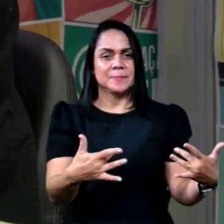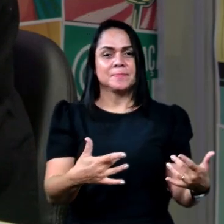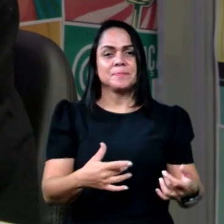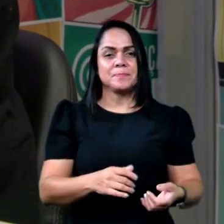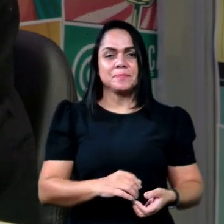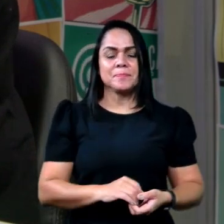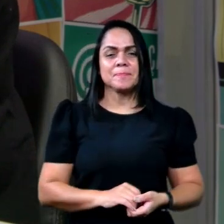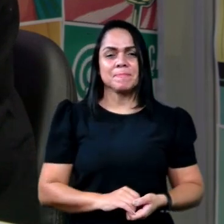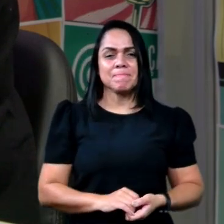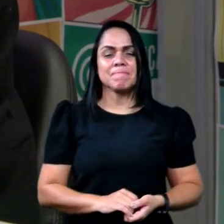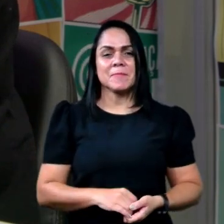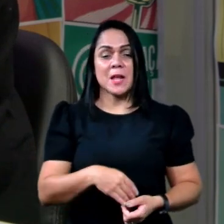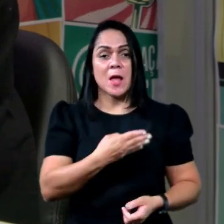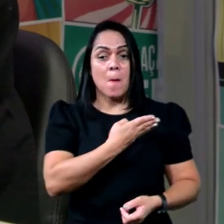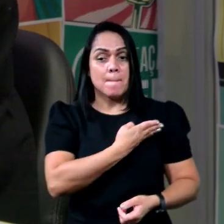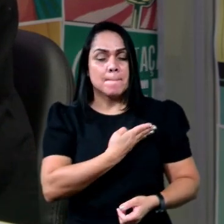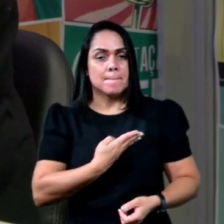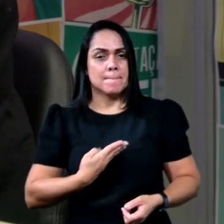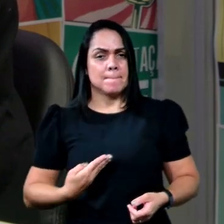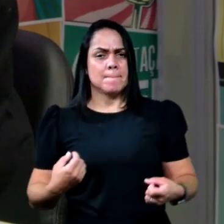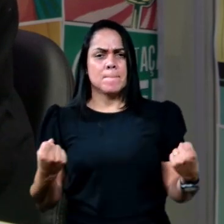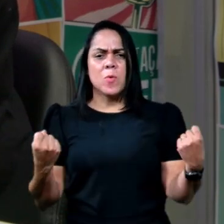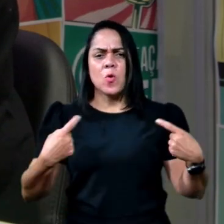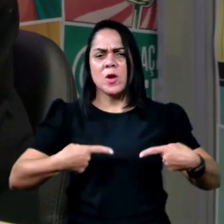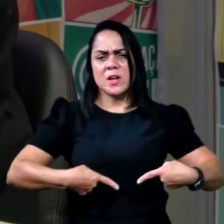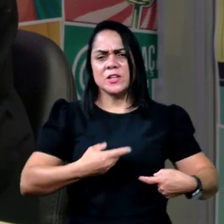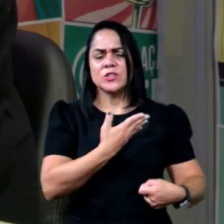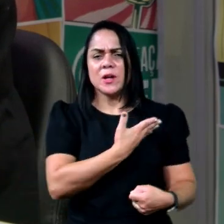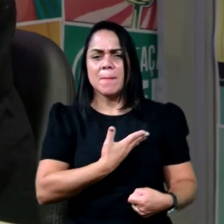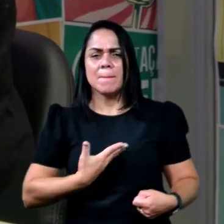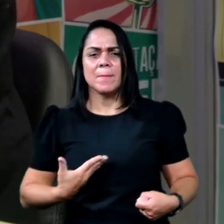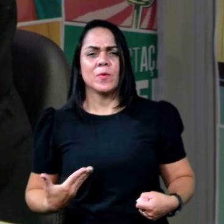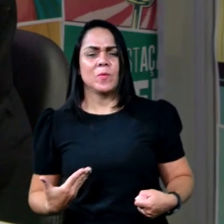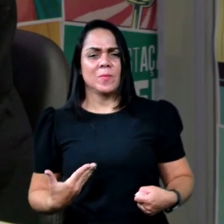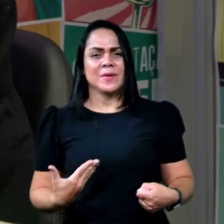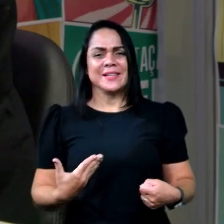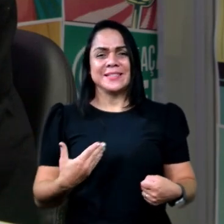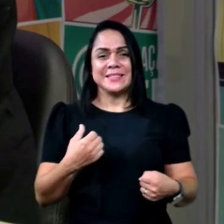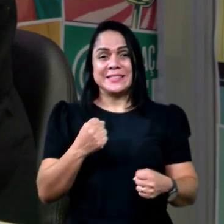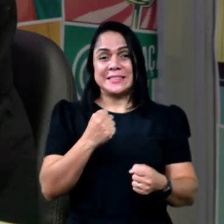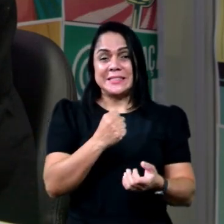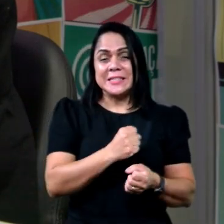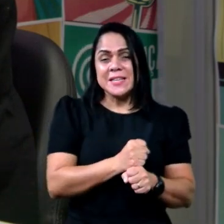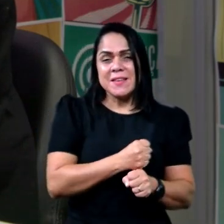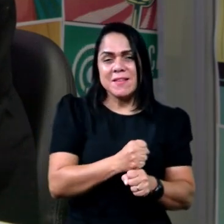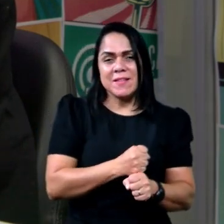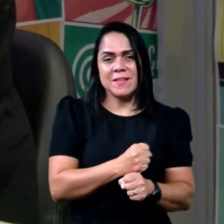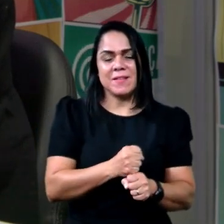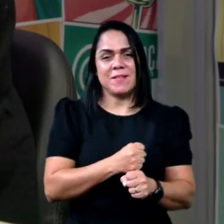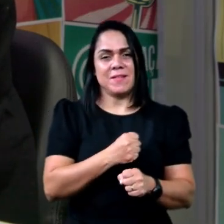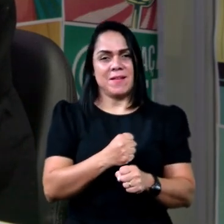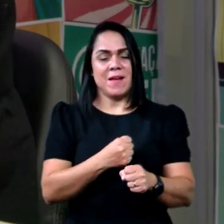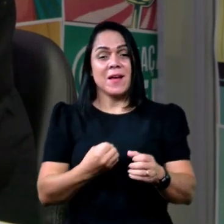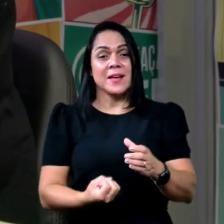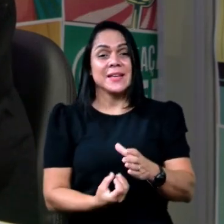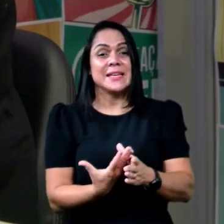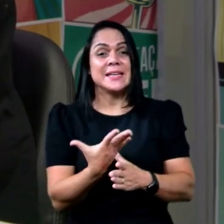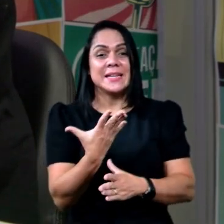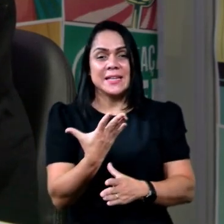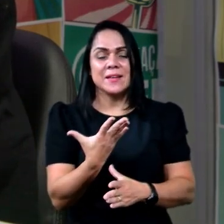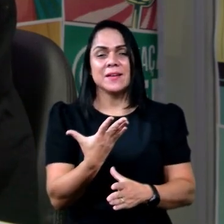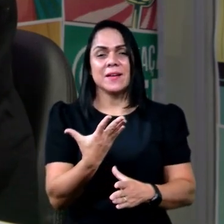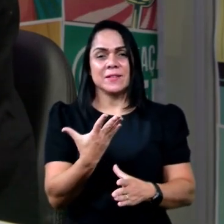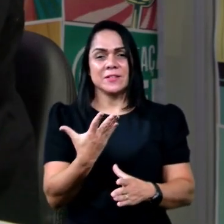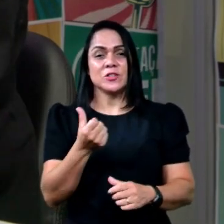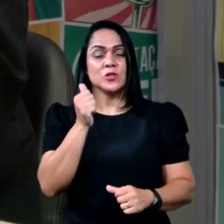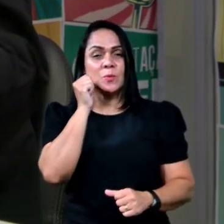É uma política pública fabulosa, recém-criada, baseada exatamente no trabalho de mulheres de dentro da